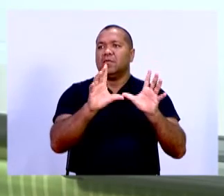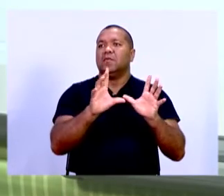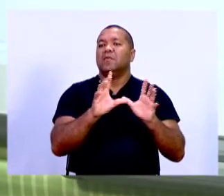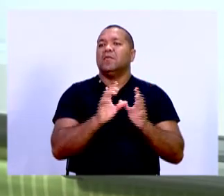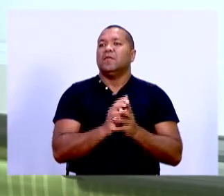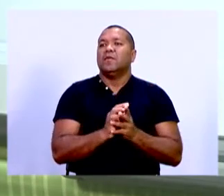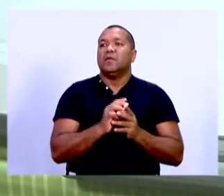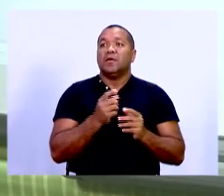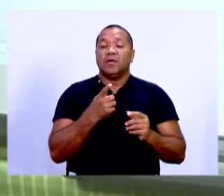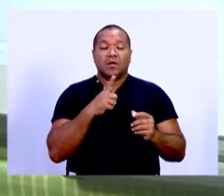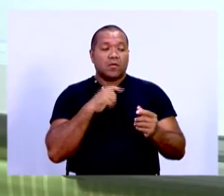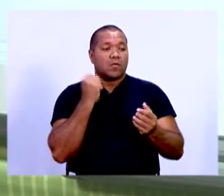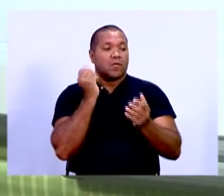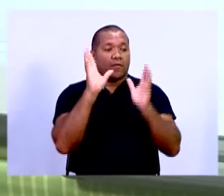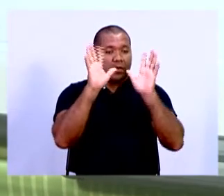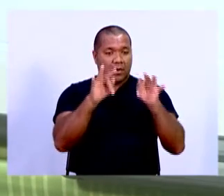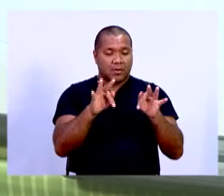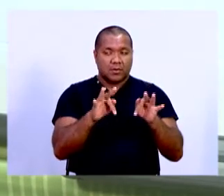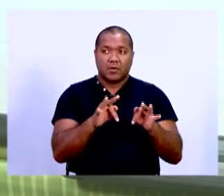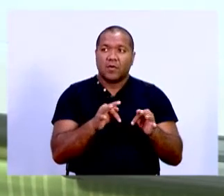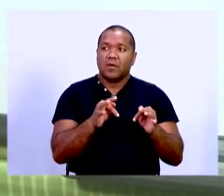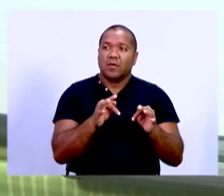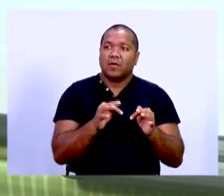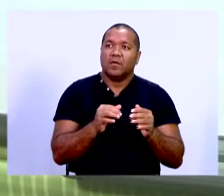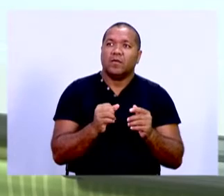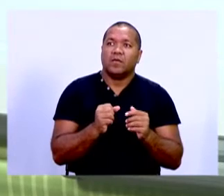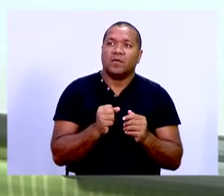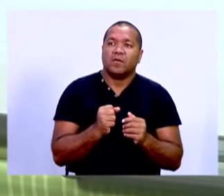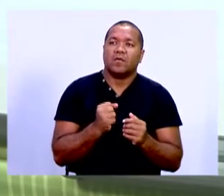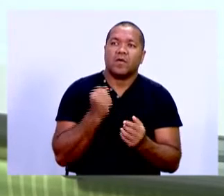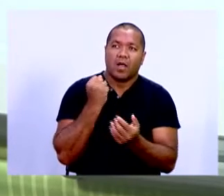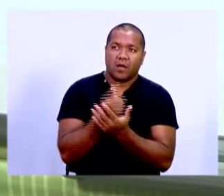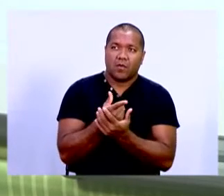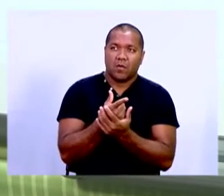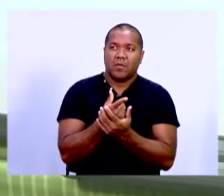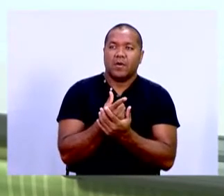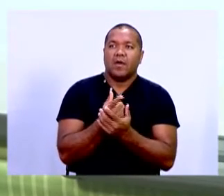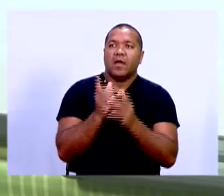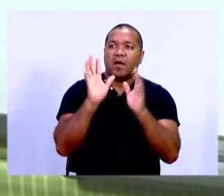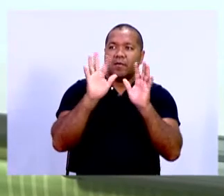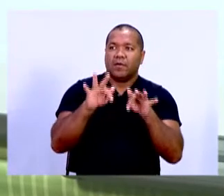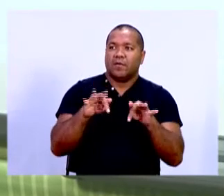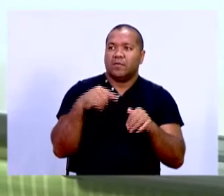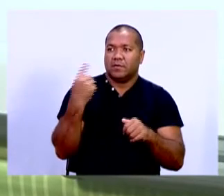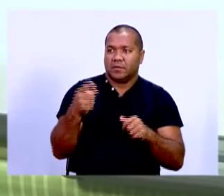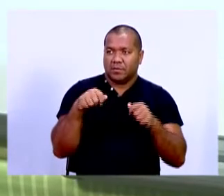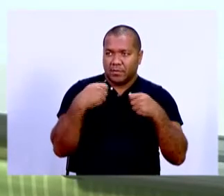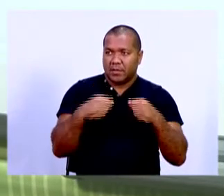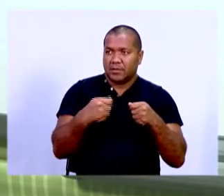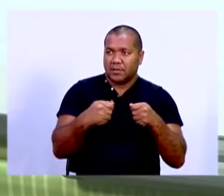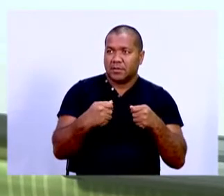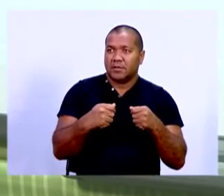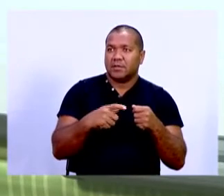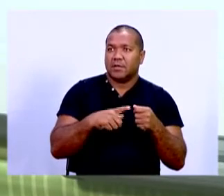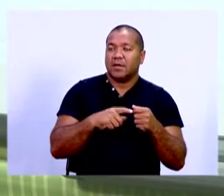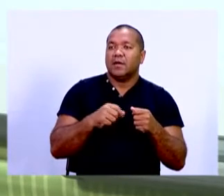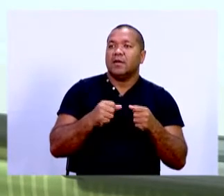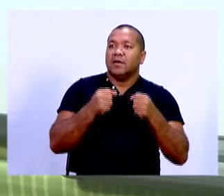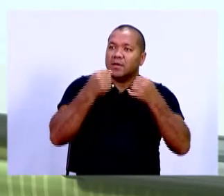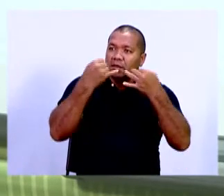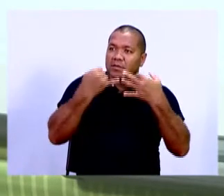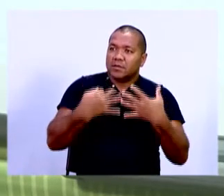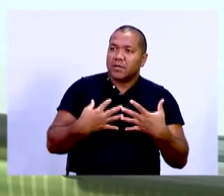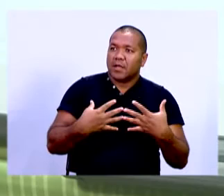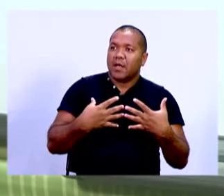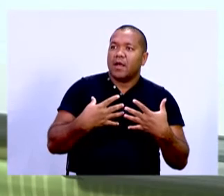quando você termina uma compra, que é feita a compra, é realizada, ao final você precisa qualificar o vendedor.